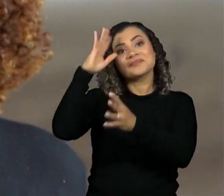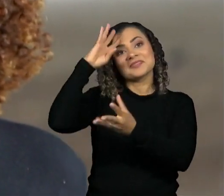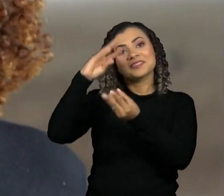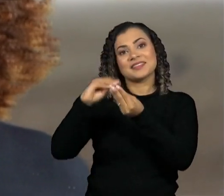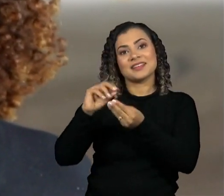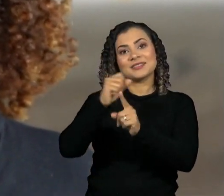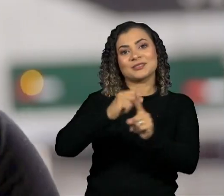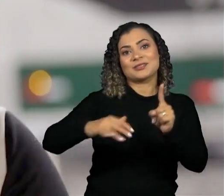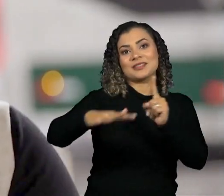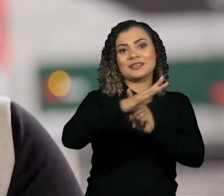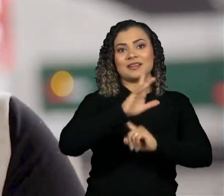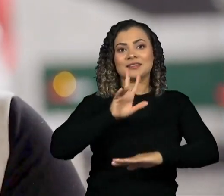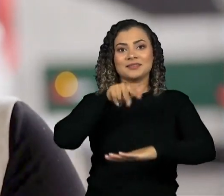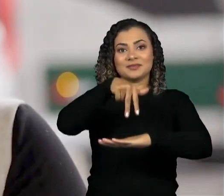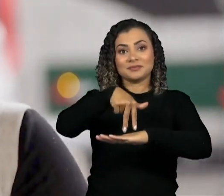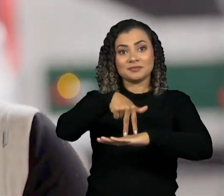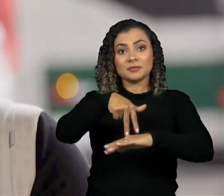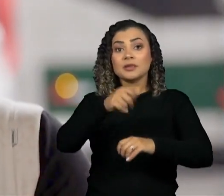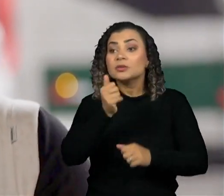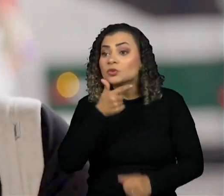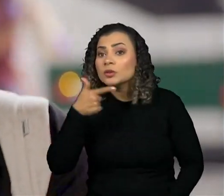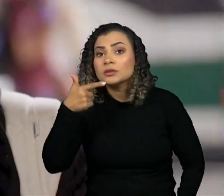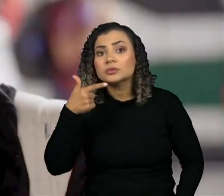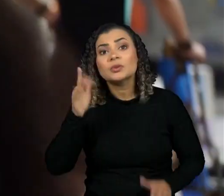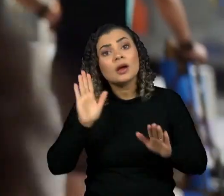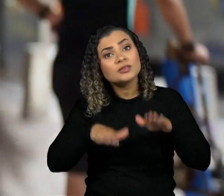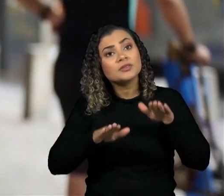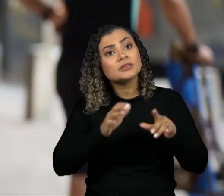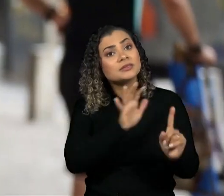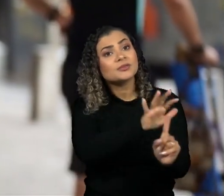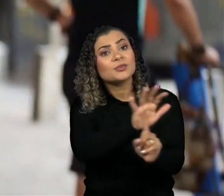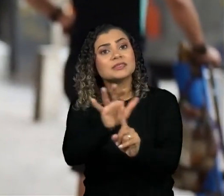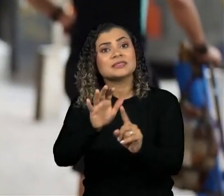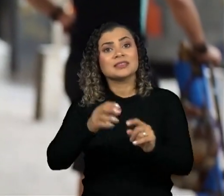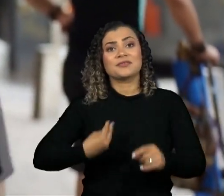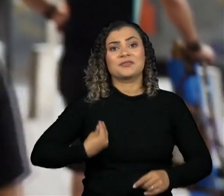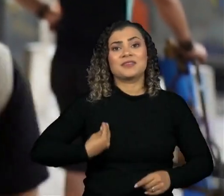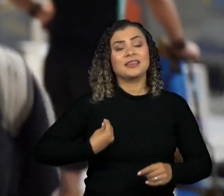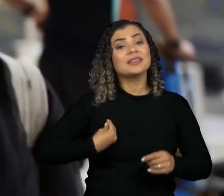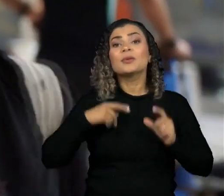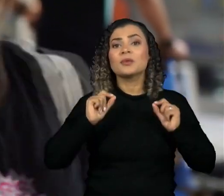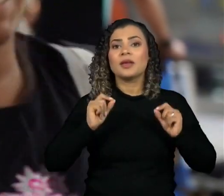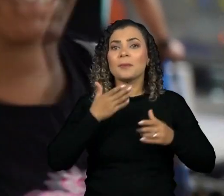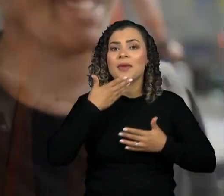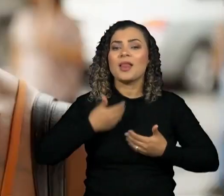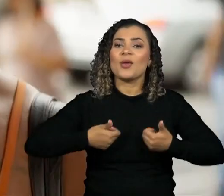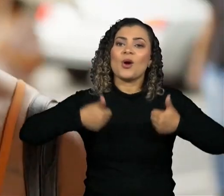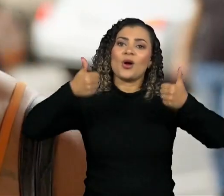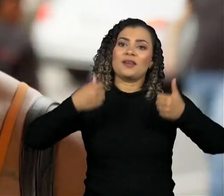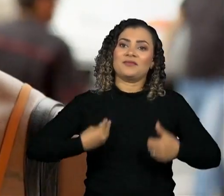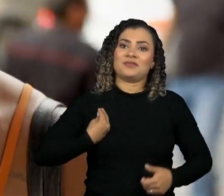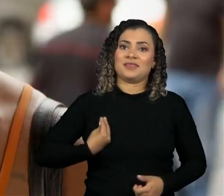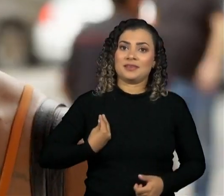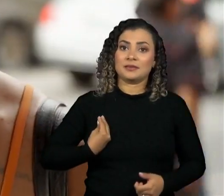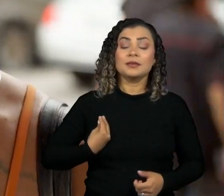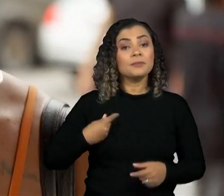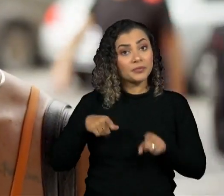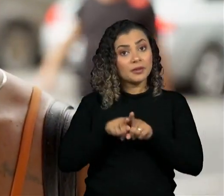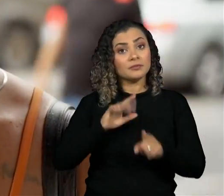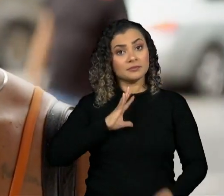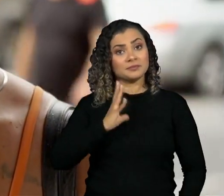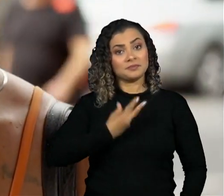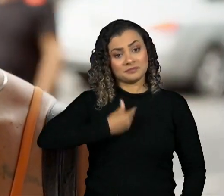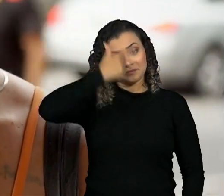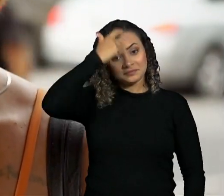na sociedade. Um sorriso pode melhorar a vida das pessoas, né? Um alívio, como se fosse ficar tudo bem, sabe? Enquanto também travesti